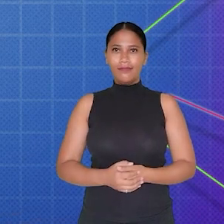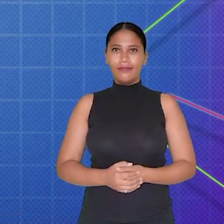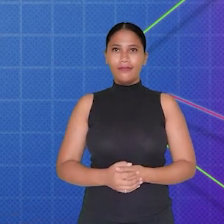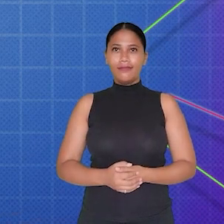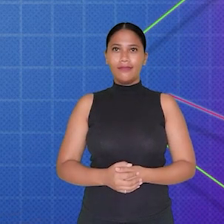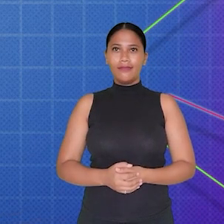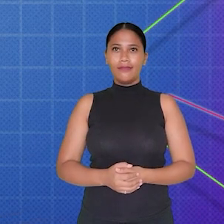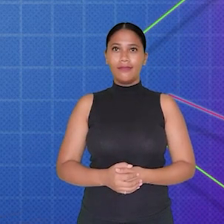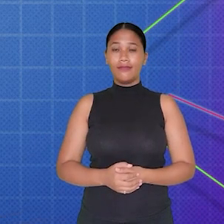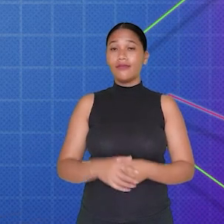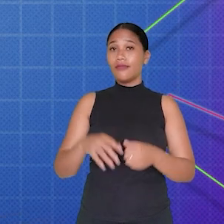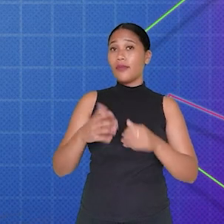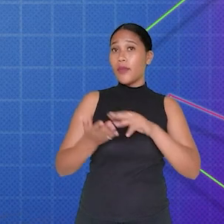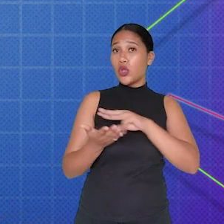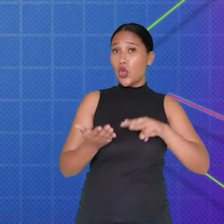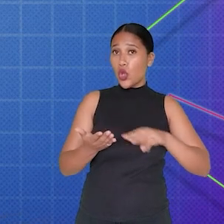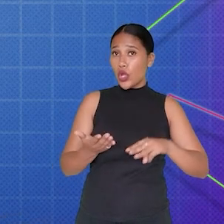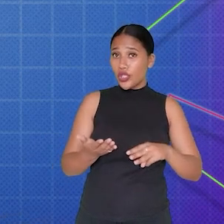sucesso do jogo.